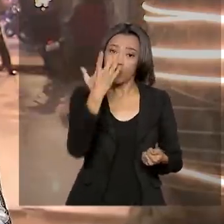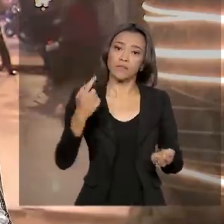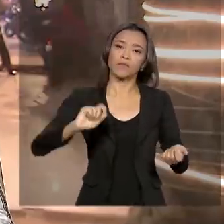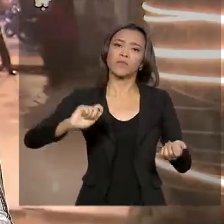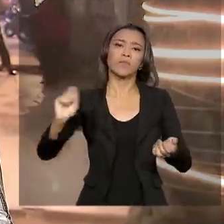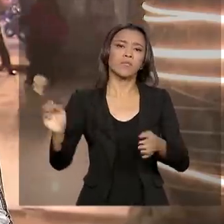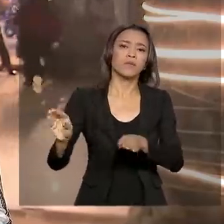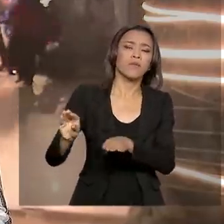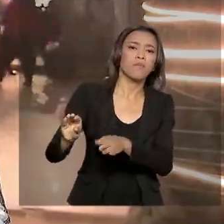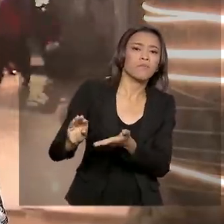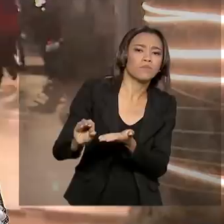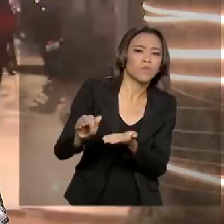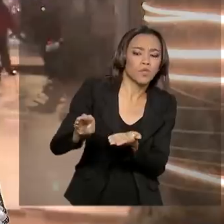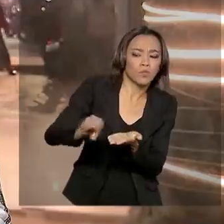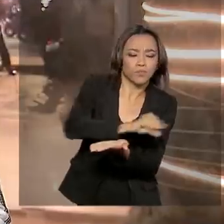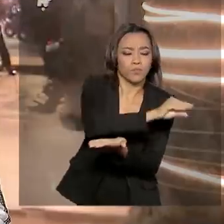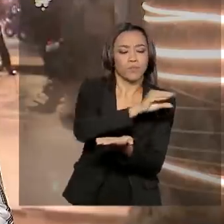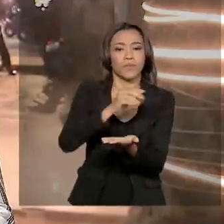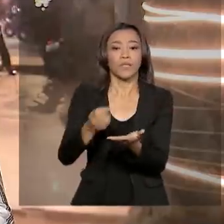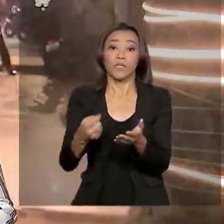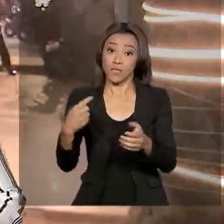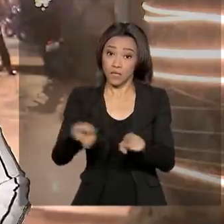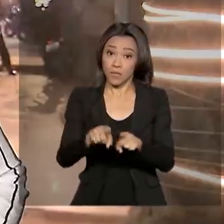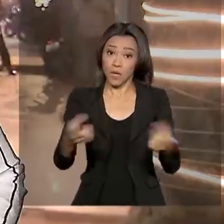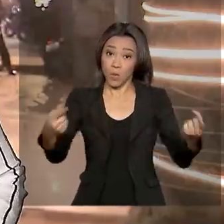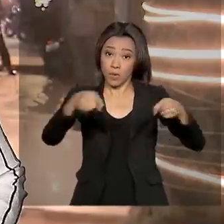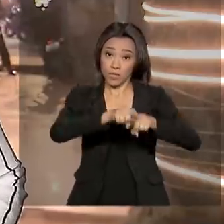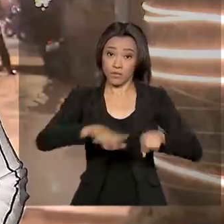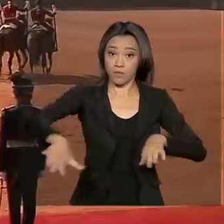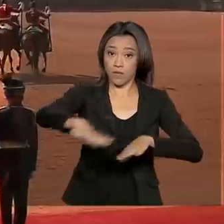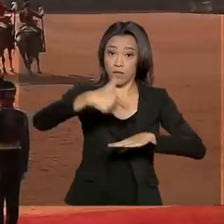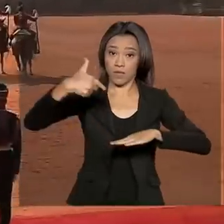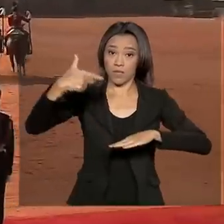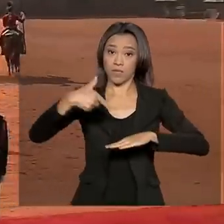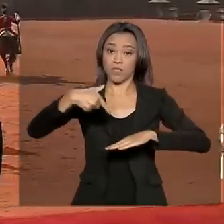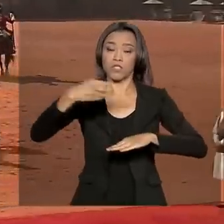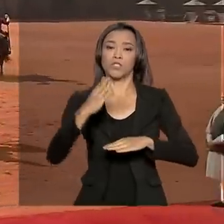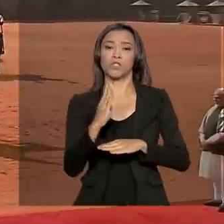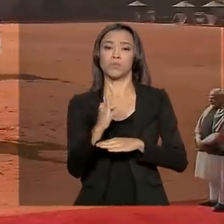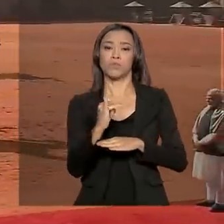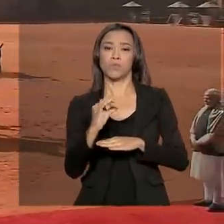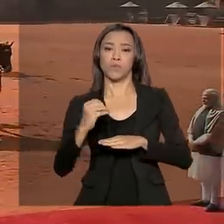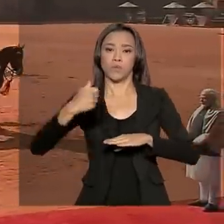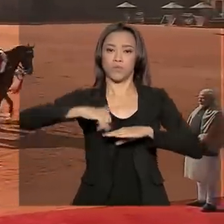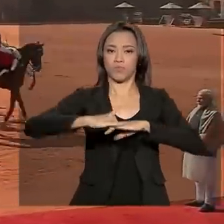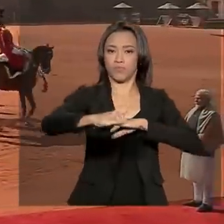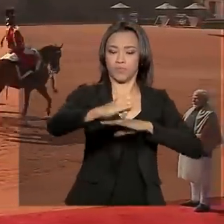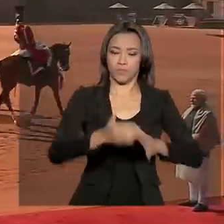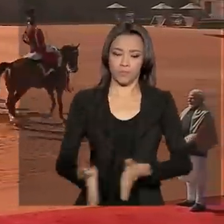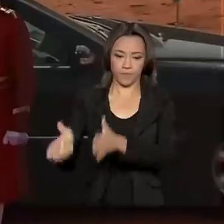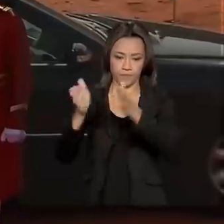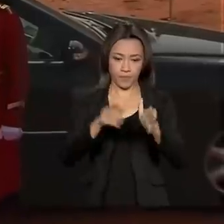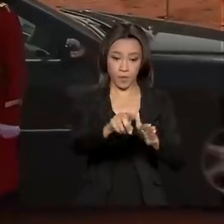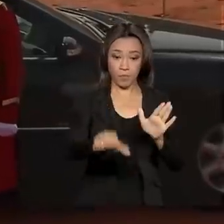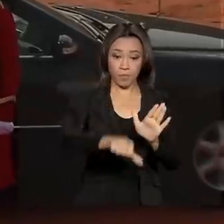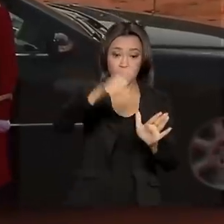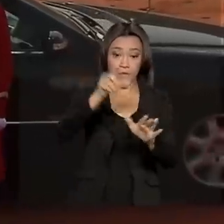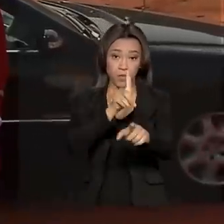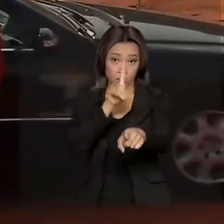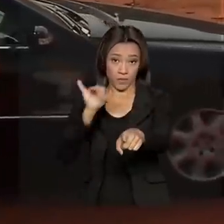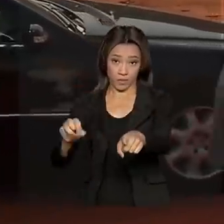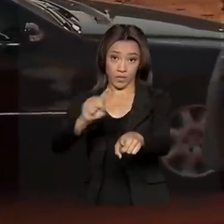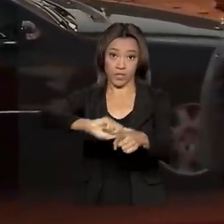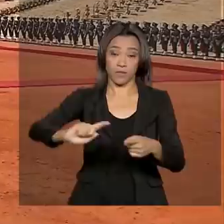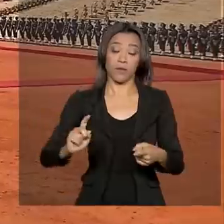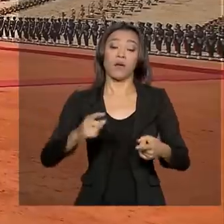também cooperação em bioenergia. Vamos ver? No primeiro dia de atos oficiais, o presidente Jair